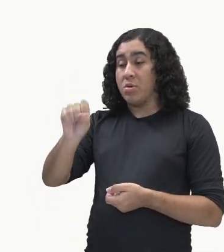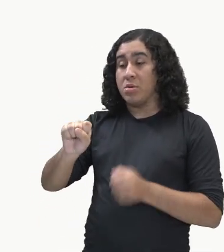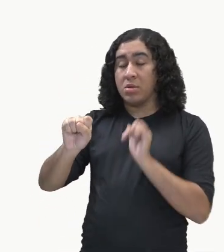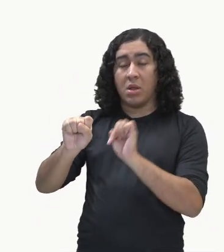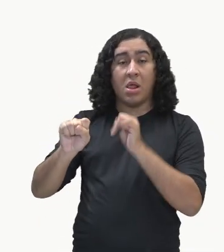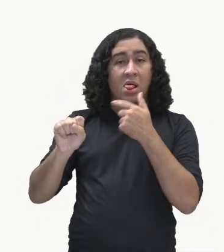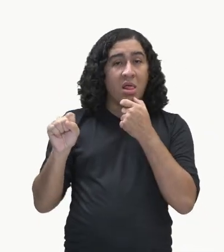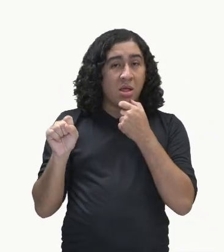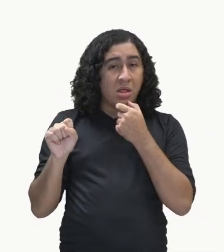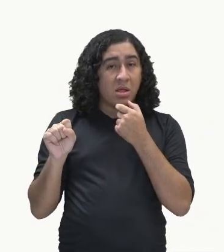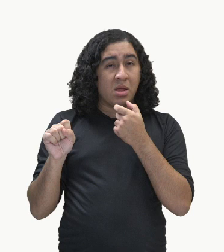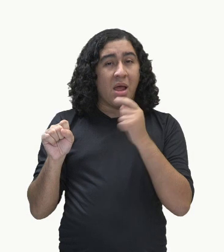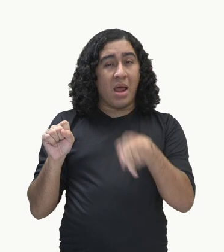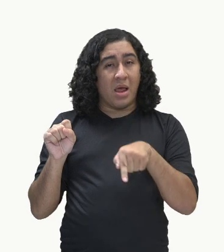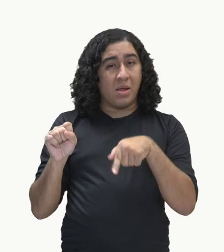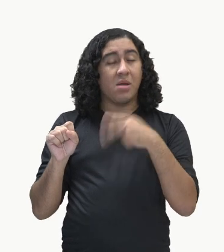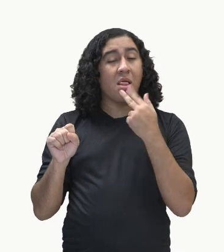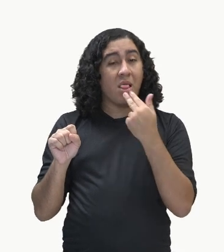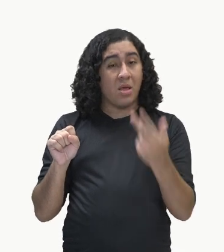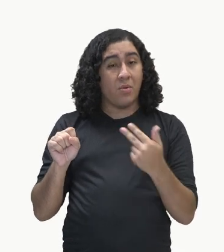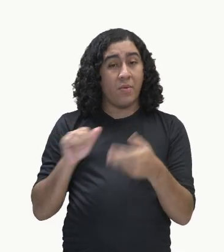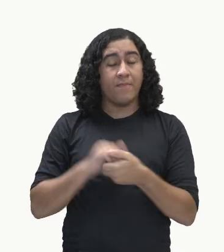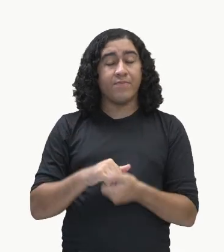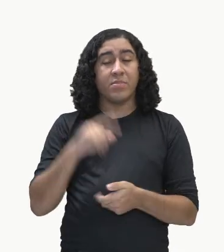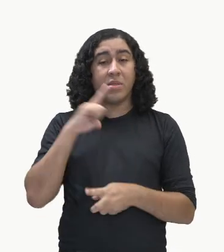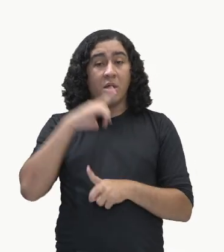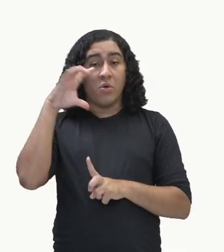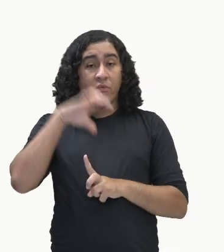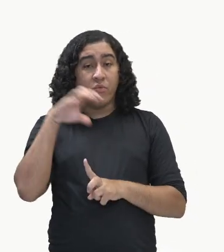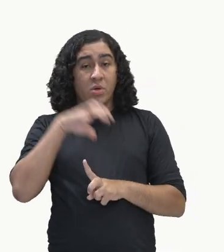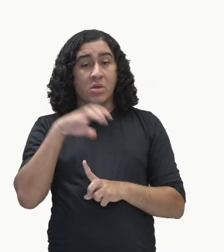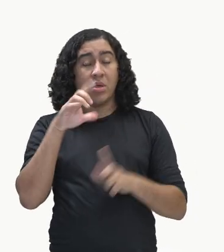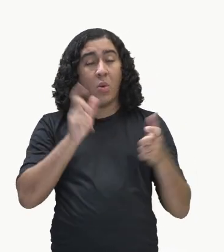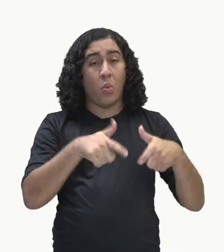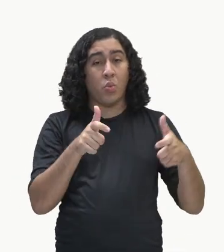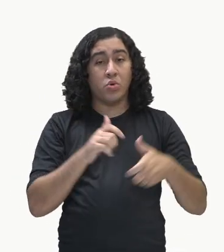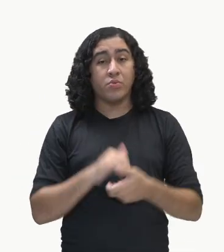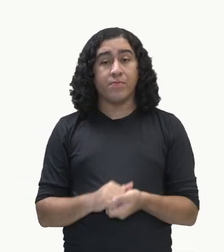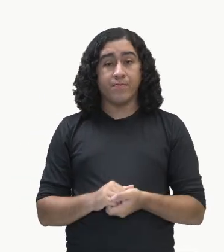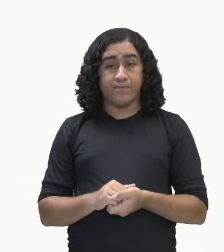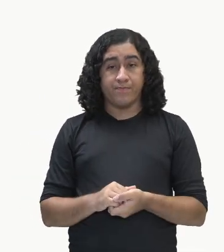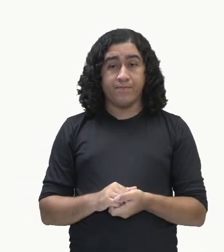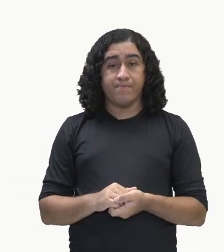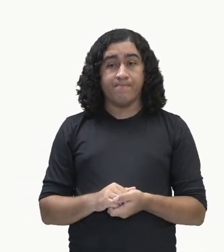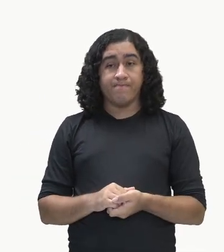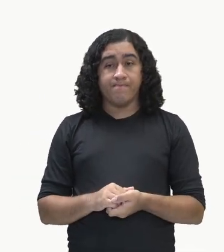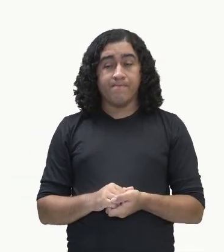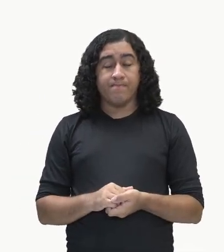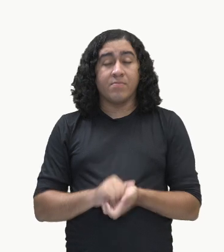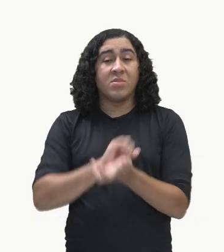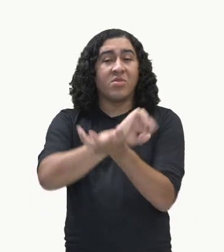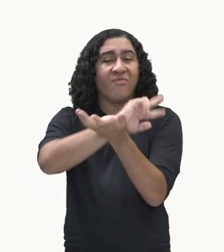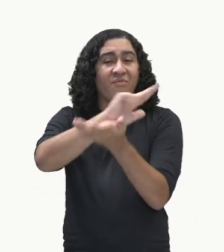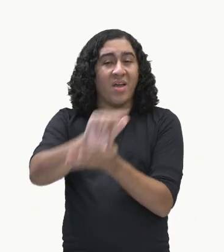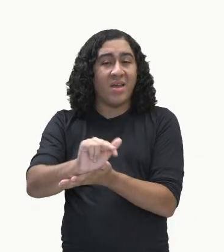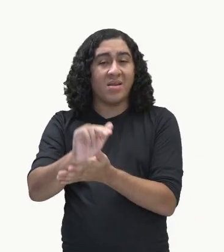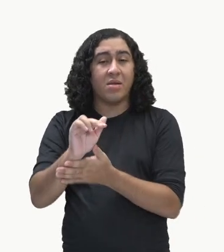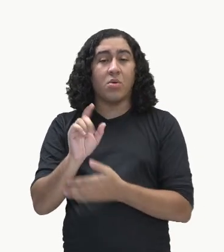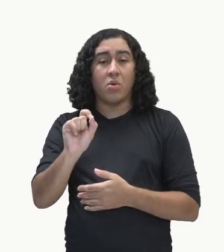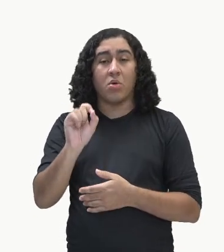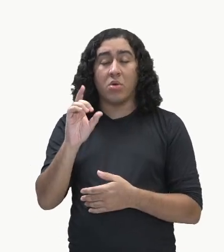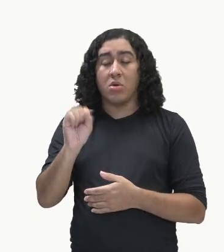tem influência, né? Ela sofre influência from, de, né? Muitas, a palavrinha several quer